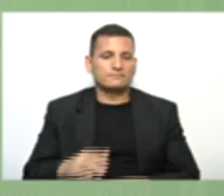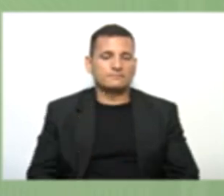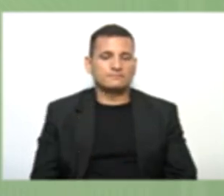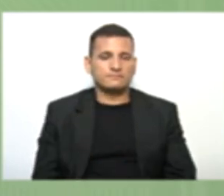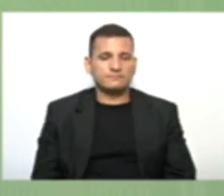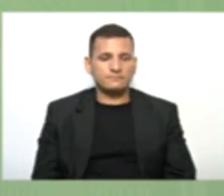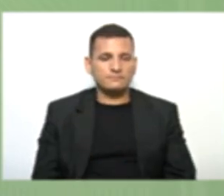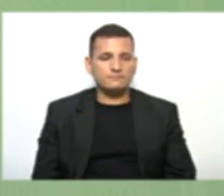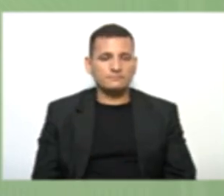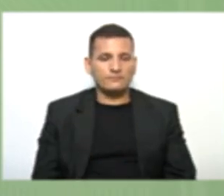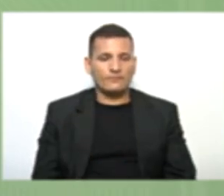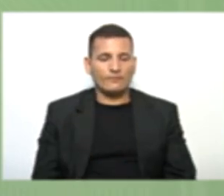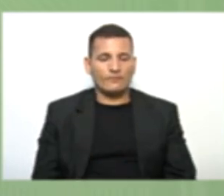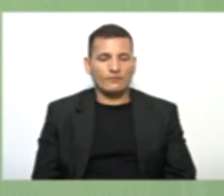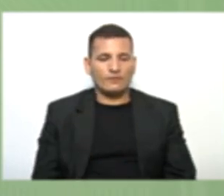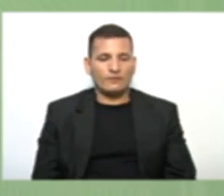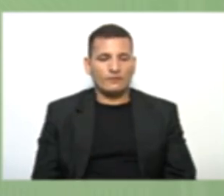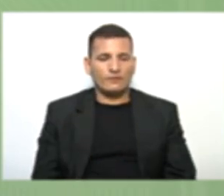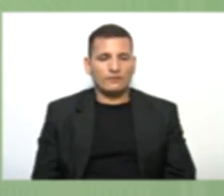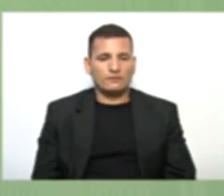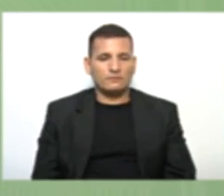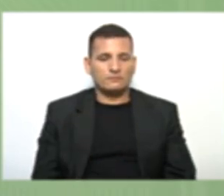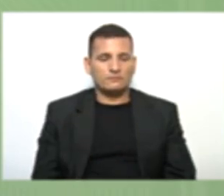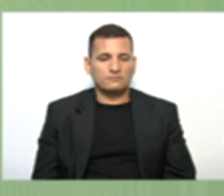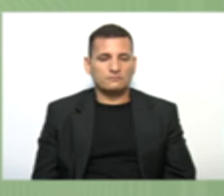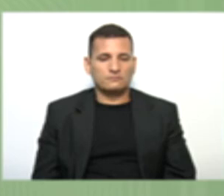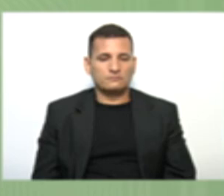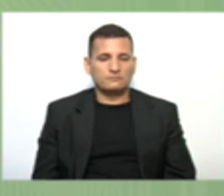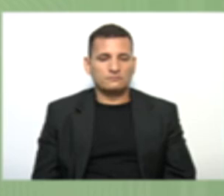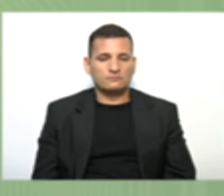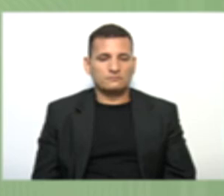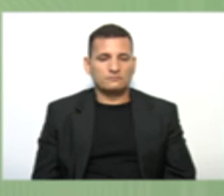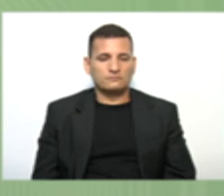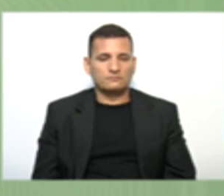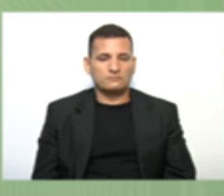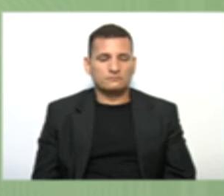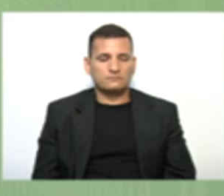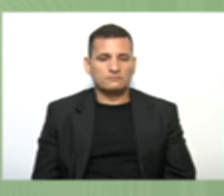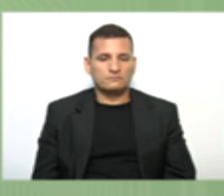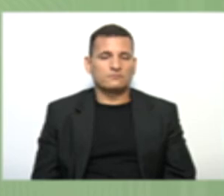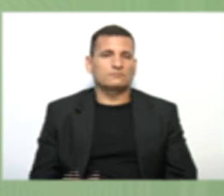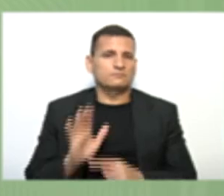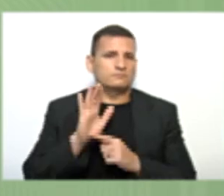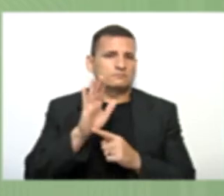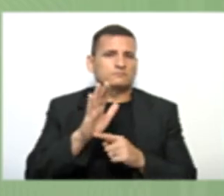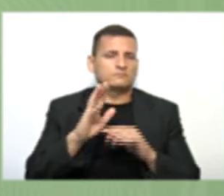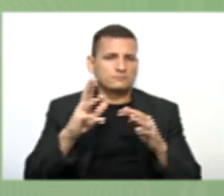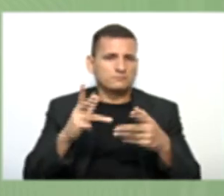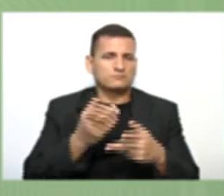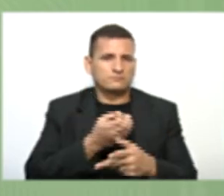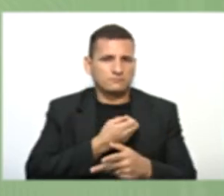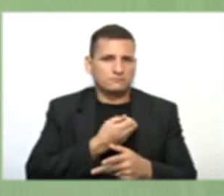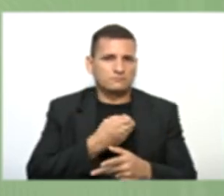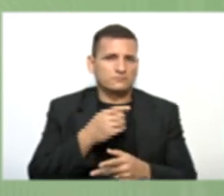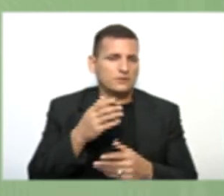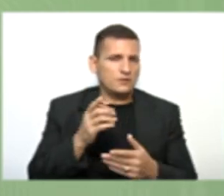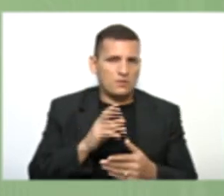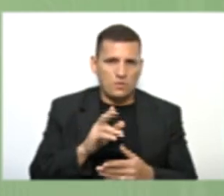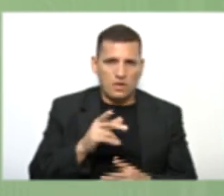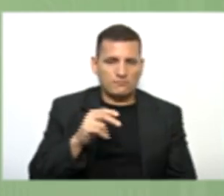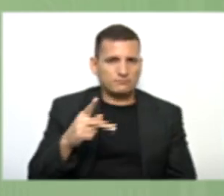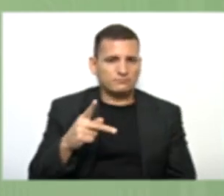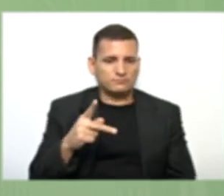i, tá? Eu mostro para ele, na minha segunda condição, todos os números que não são pares. Nós vamos tentar fazer isso